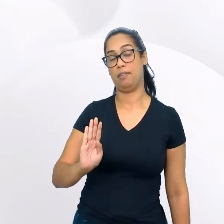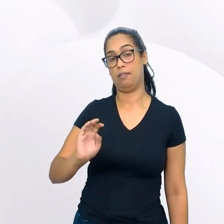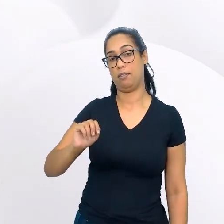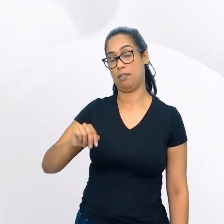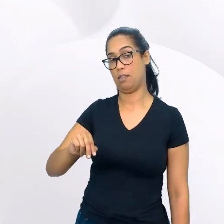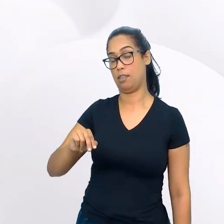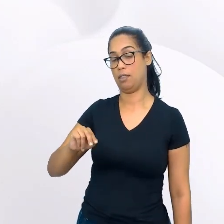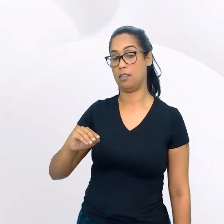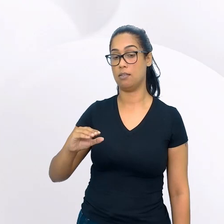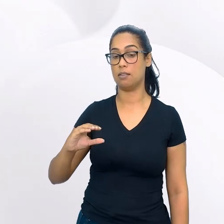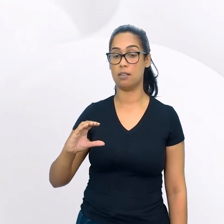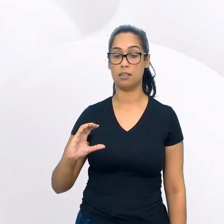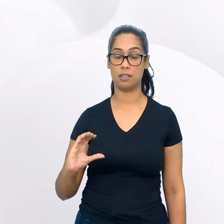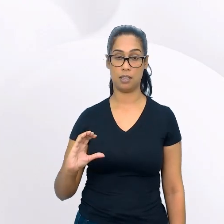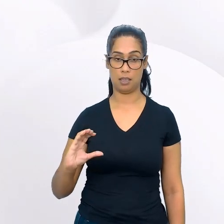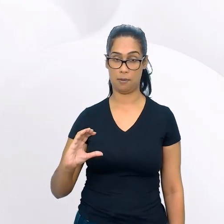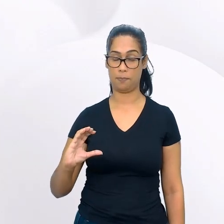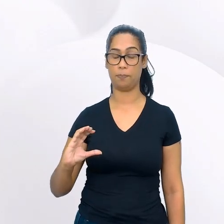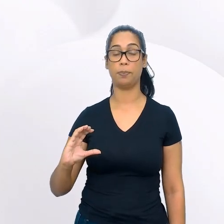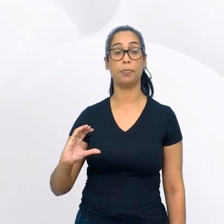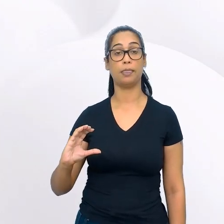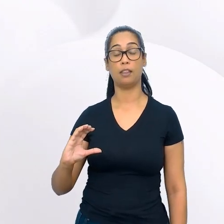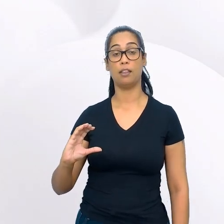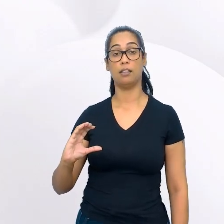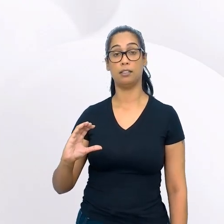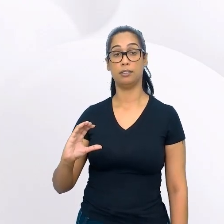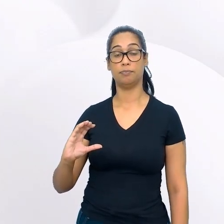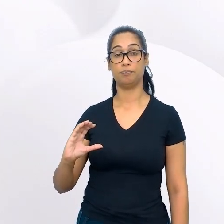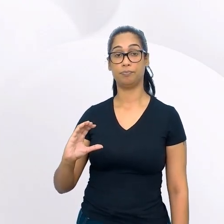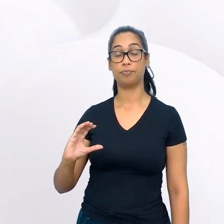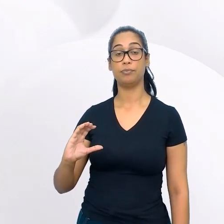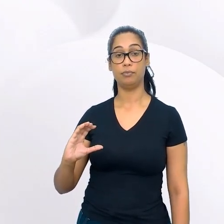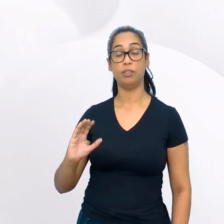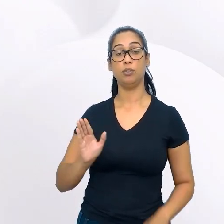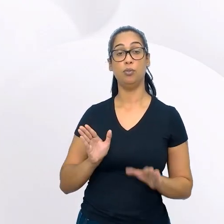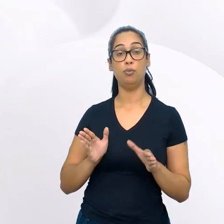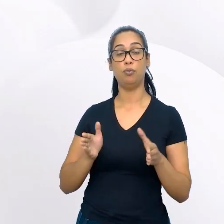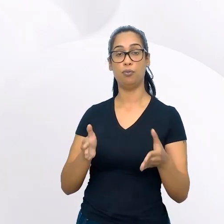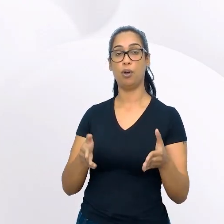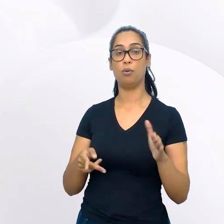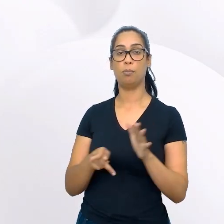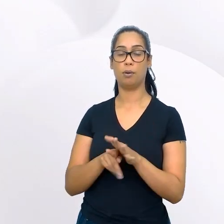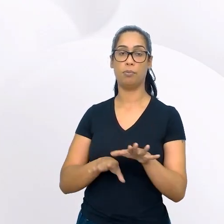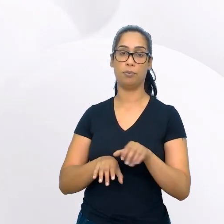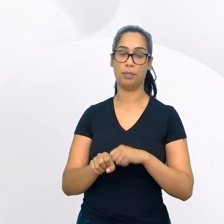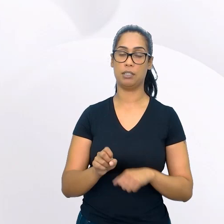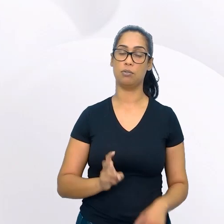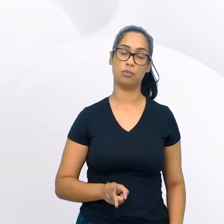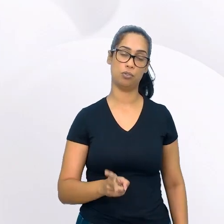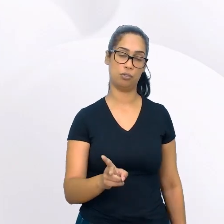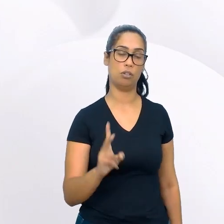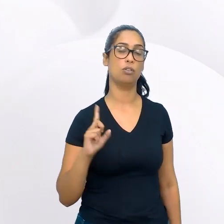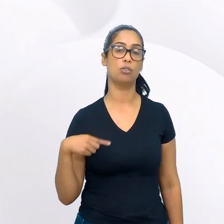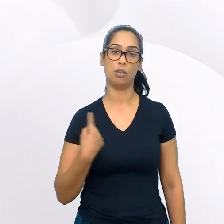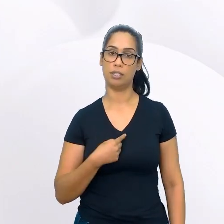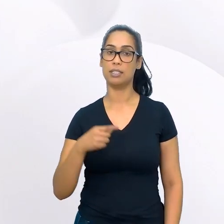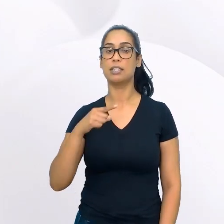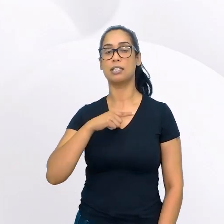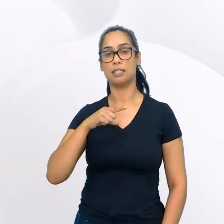de formação continuada a gente tem né Toda essa alteração histórica